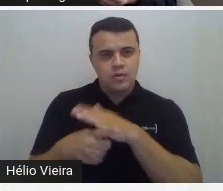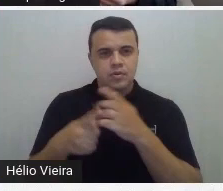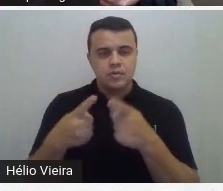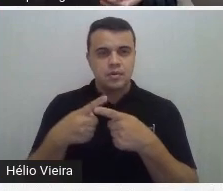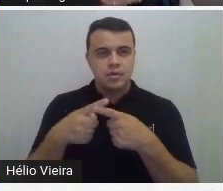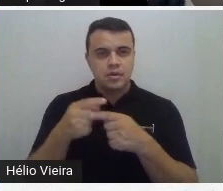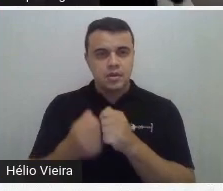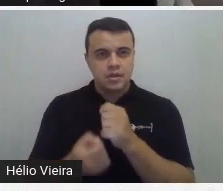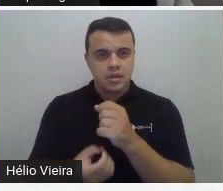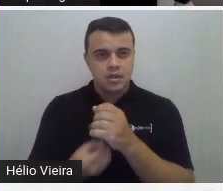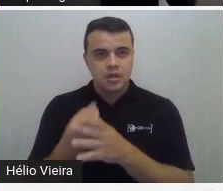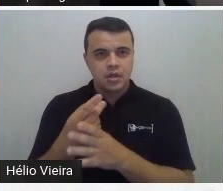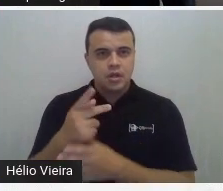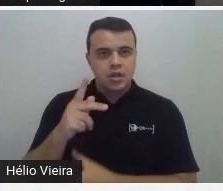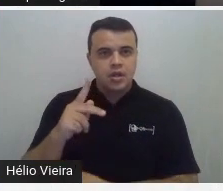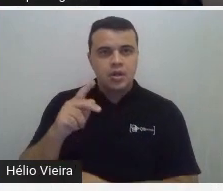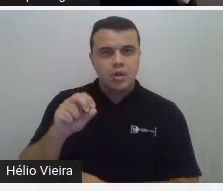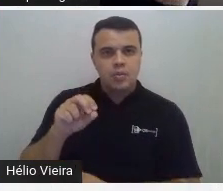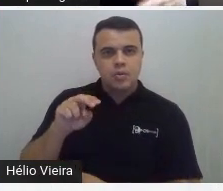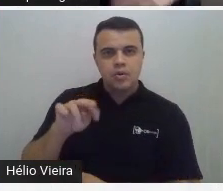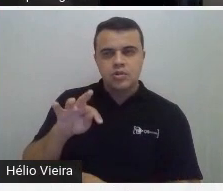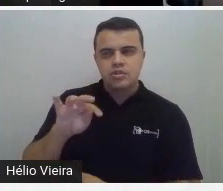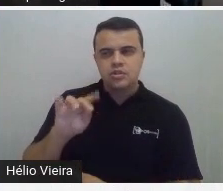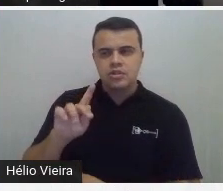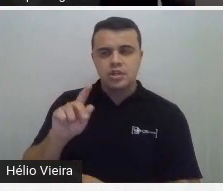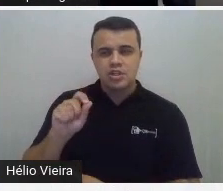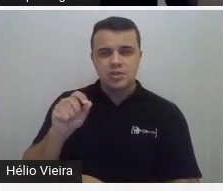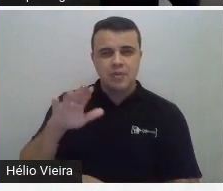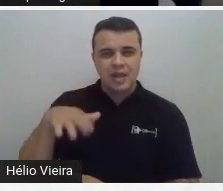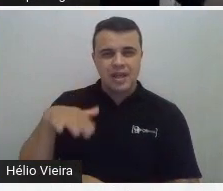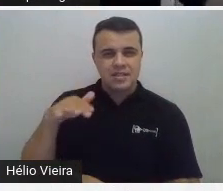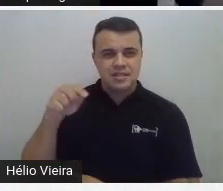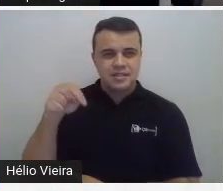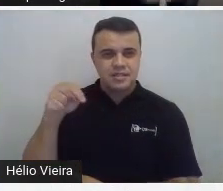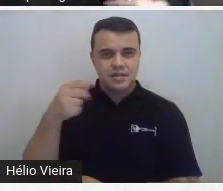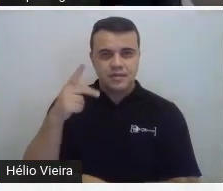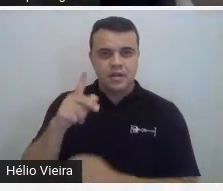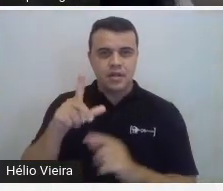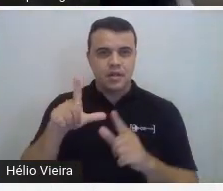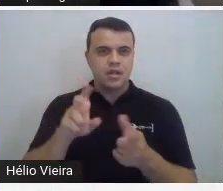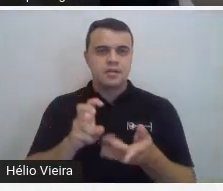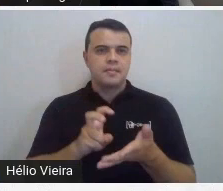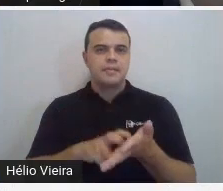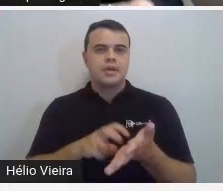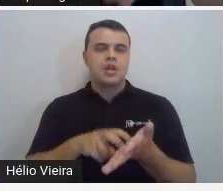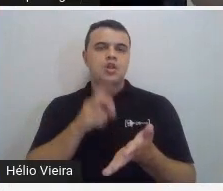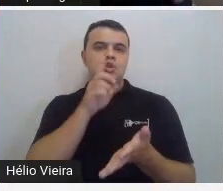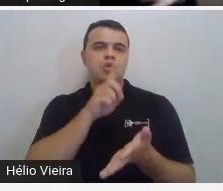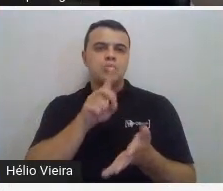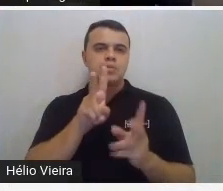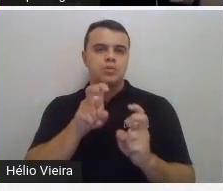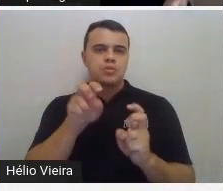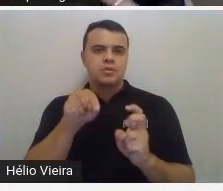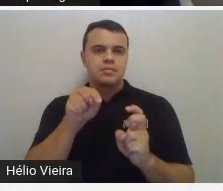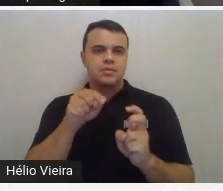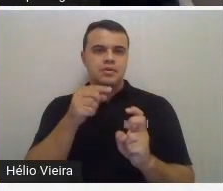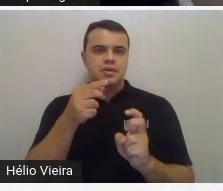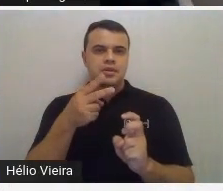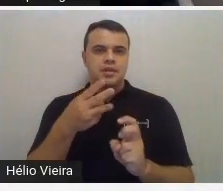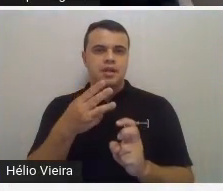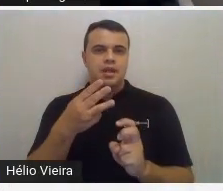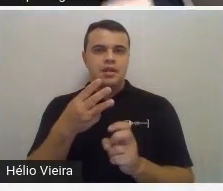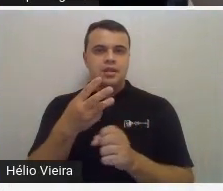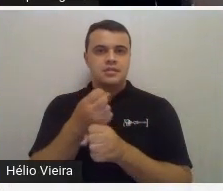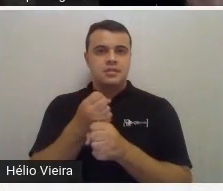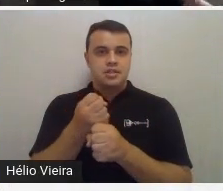o pontilhismo. Então, Seurat ficava, às vezes, como esta imagem, uma manhã de domingo, 3 anos, quase 3 anos